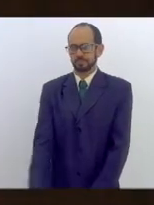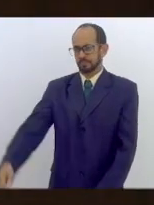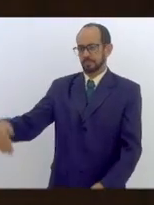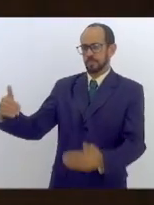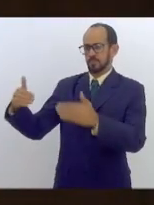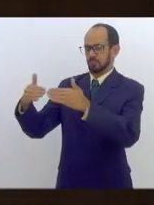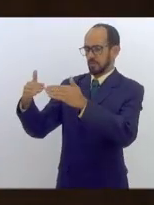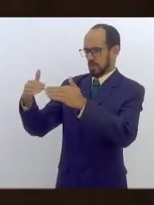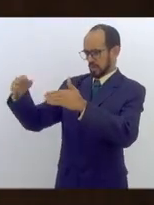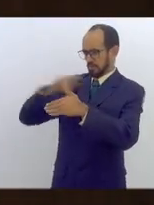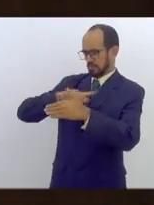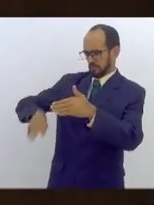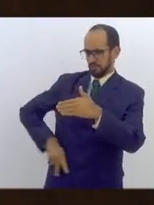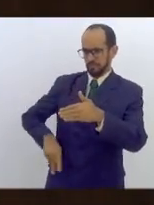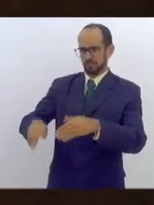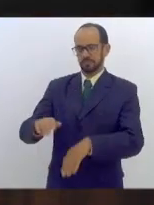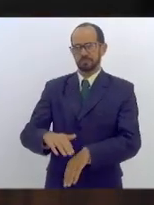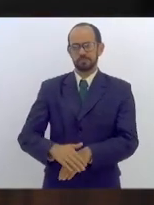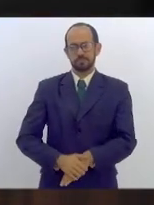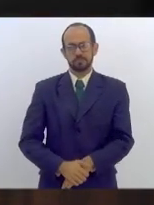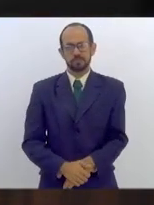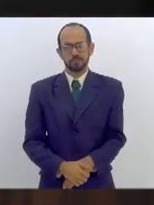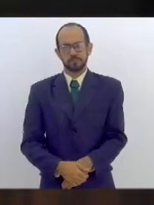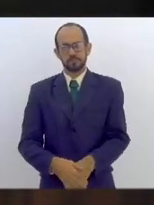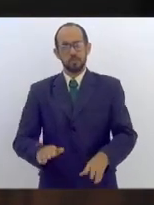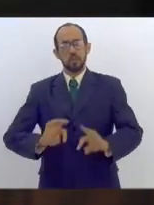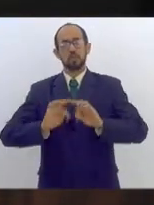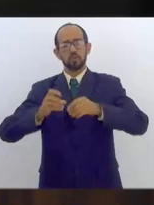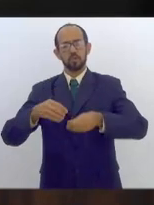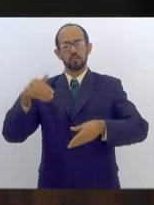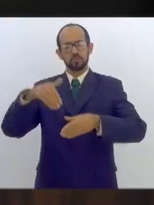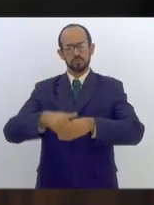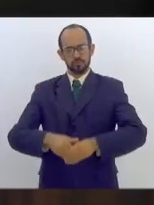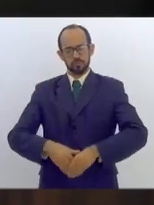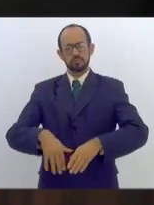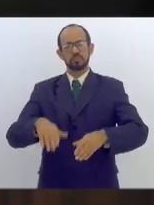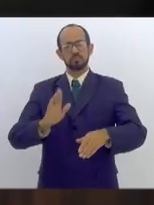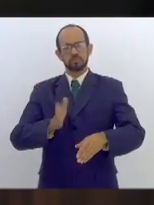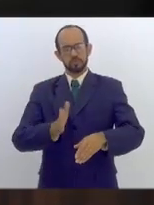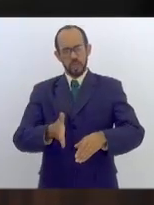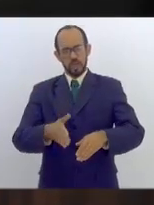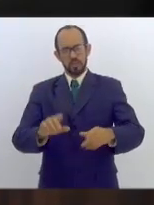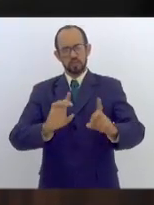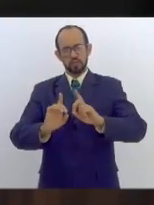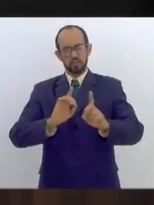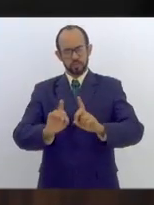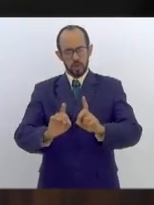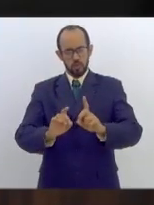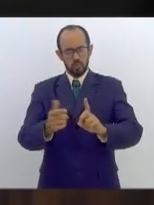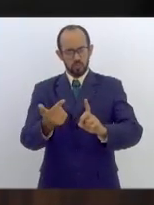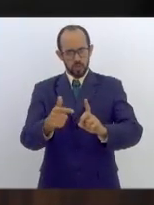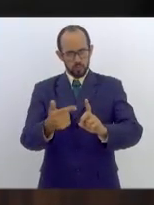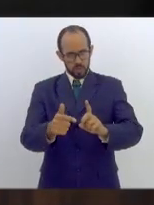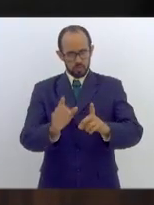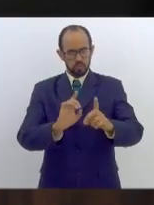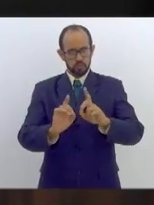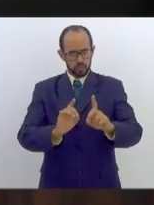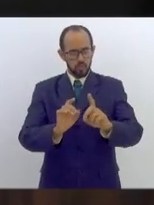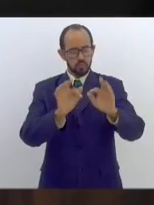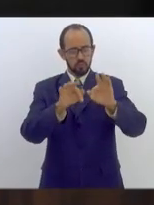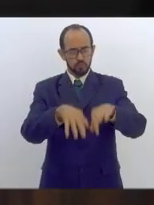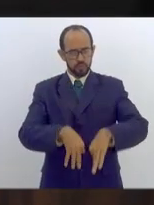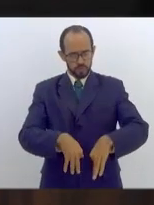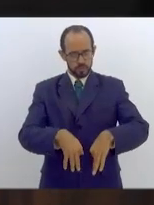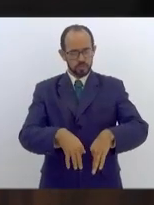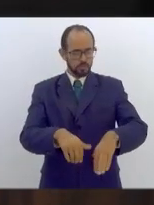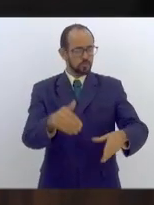Parecer favorável, presidente. Com os pareceres emitidos, em discussão, não havendo o que querer discutir, encerrada a